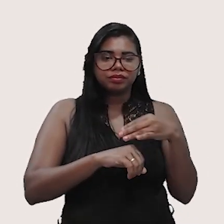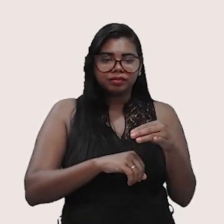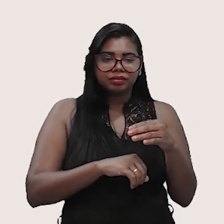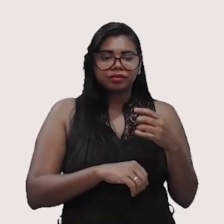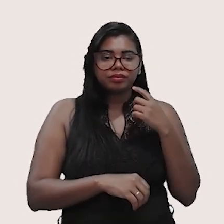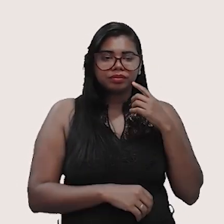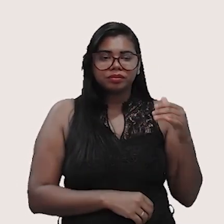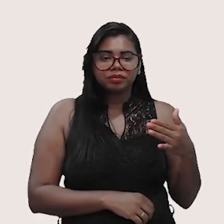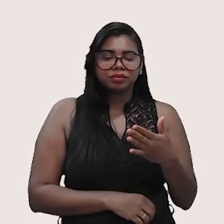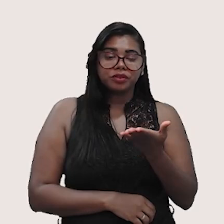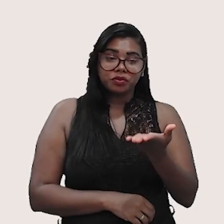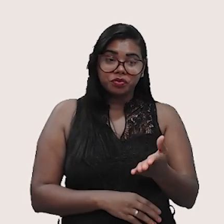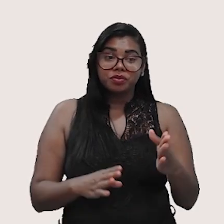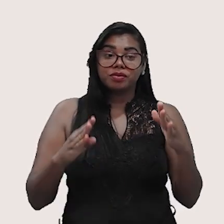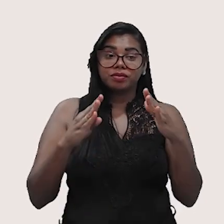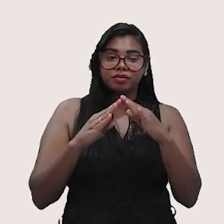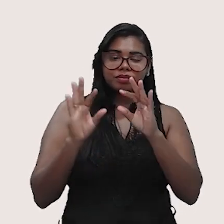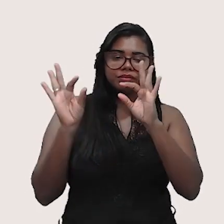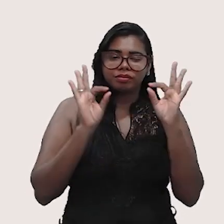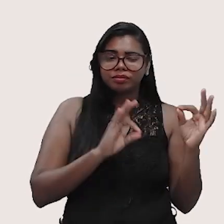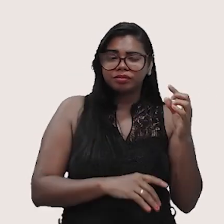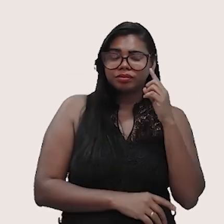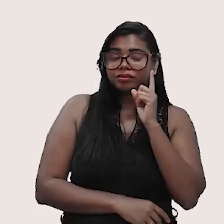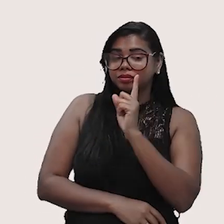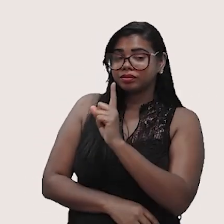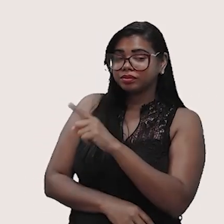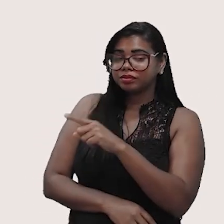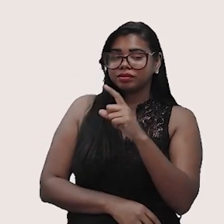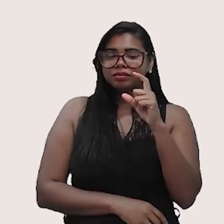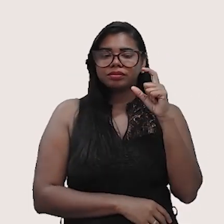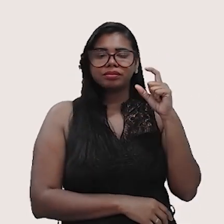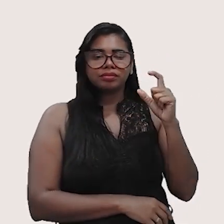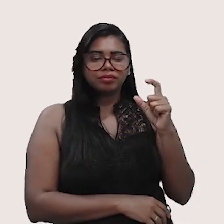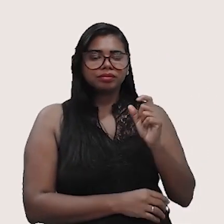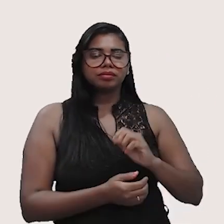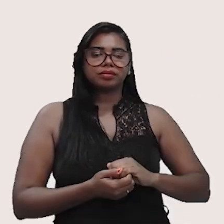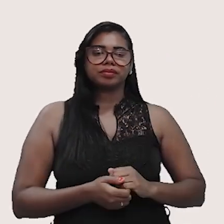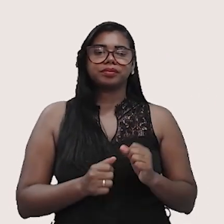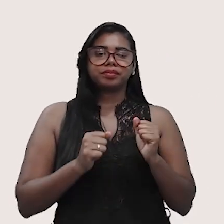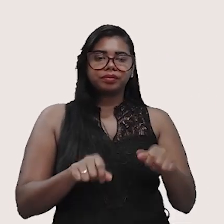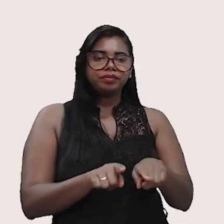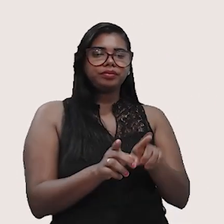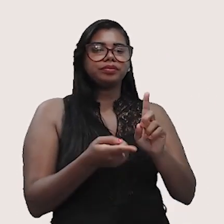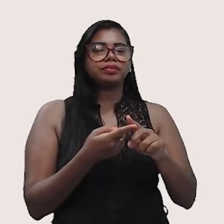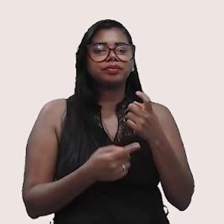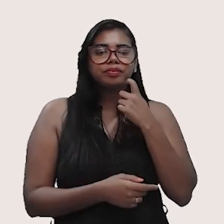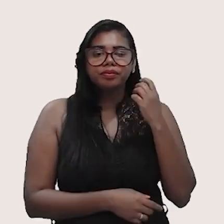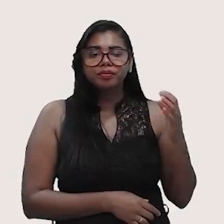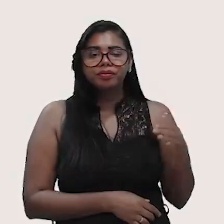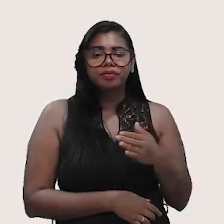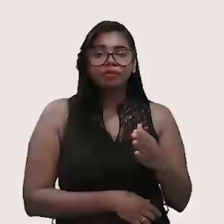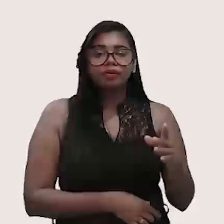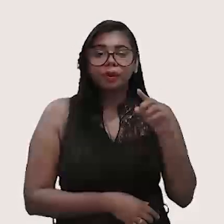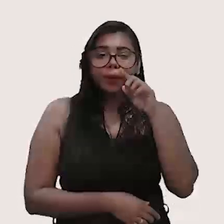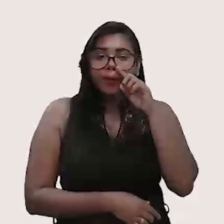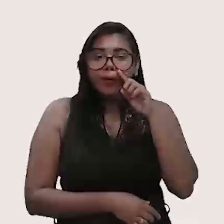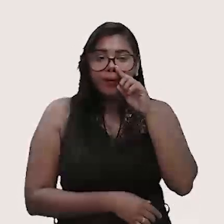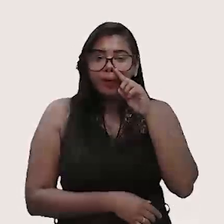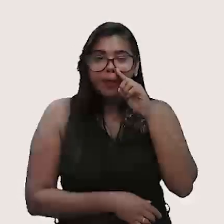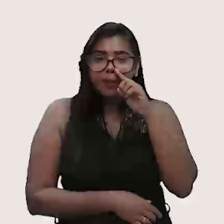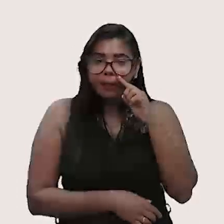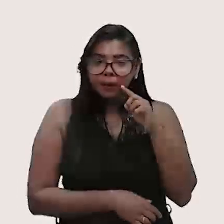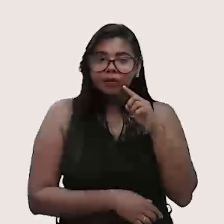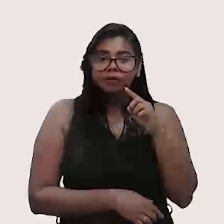casa, destaca essa palavra. Que podem, por exemplo, ativar quando o peixe se encontra em perigo ou deseja atacar uma